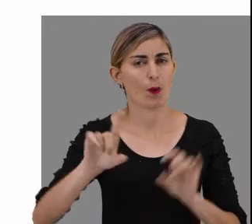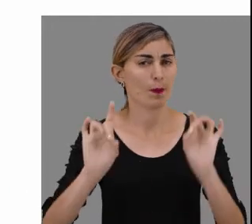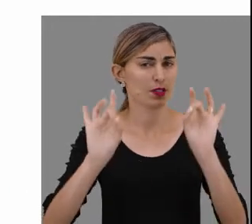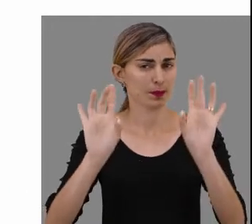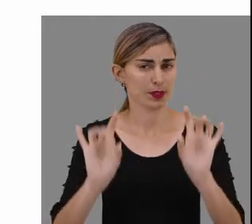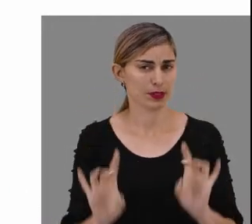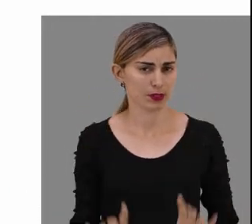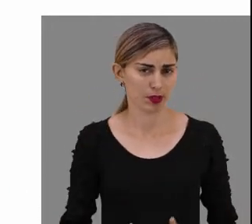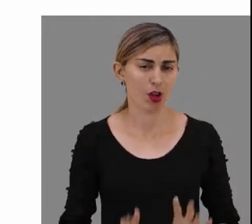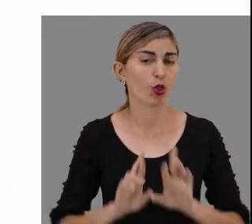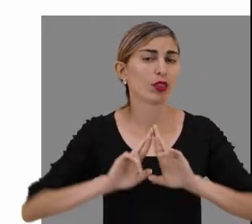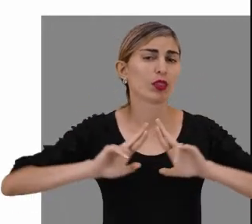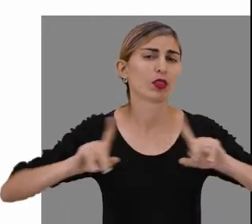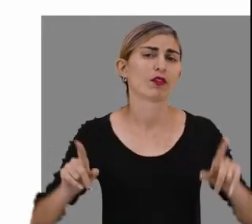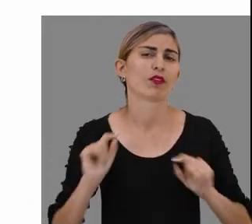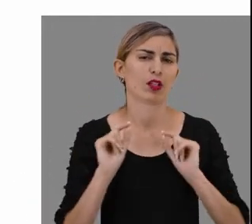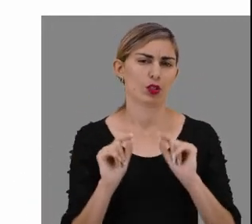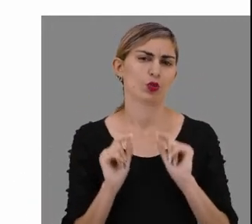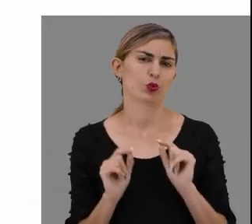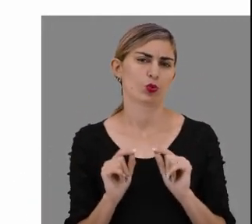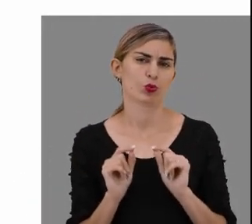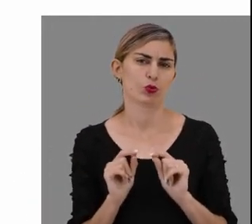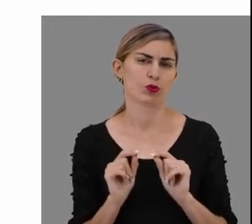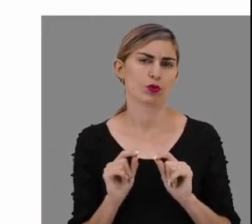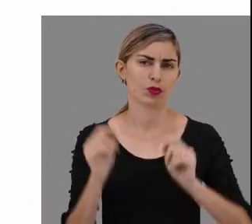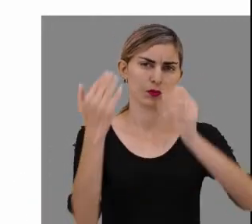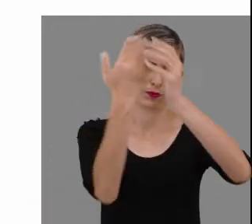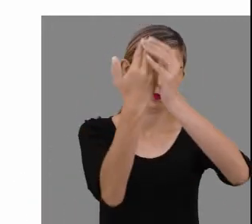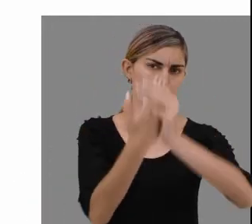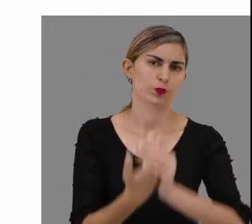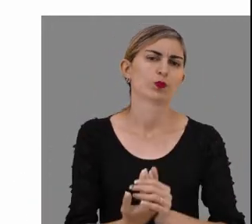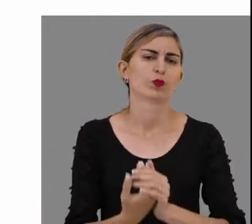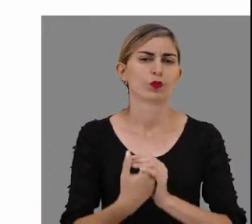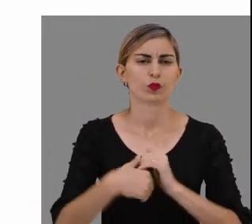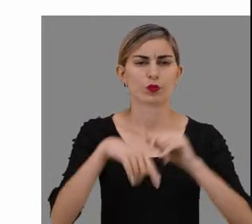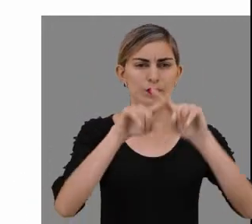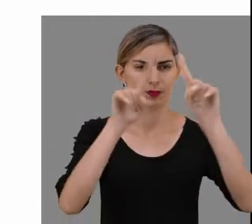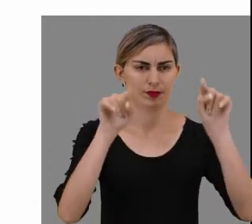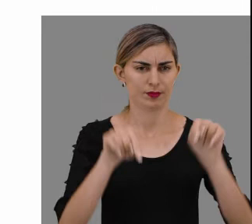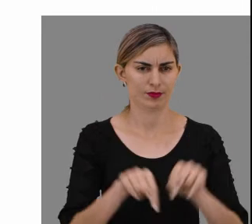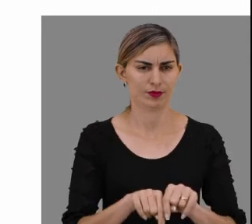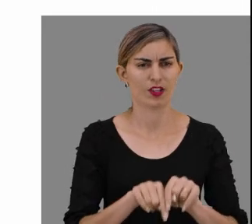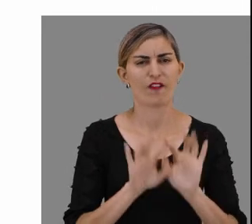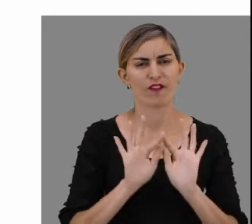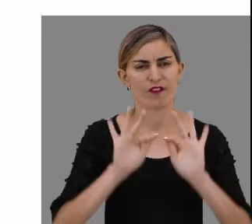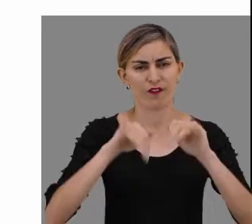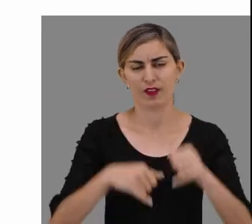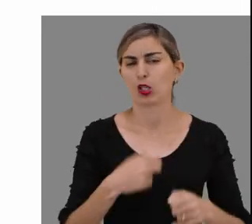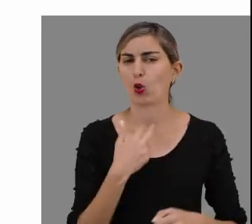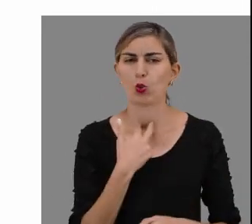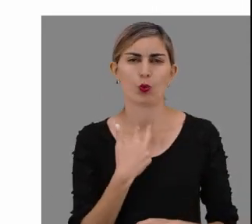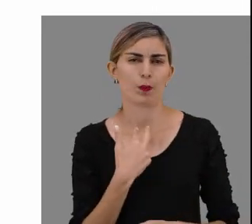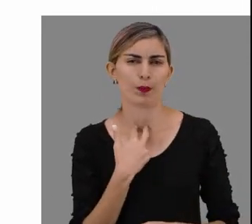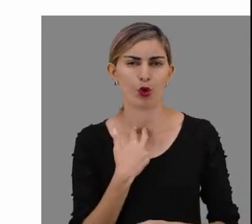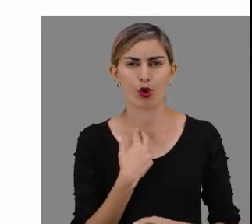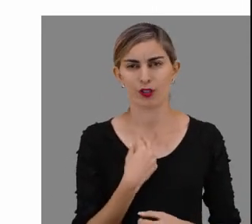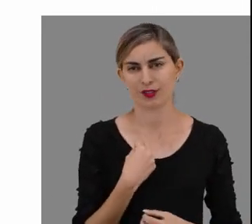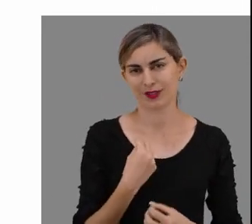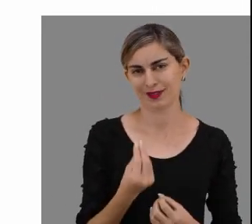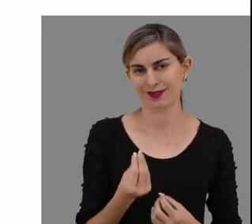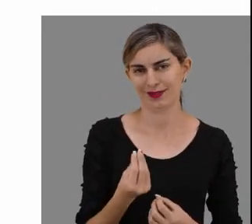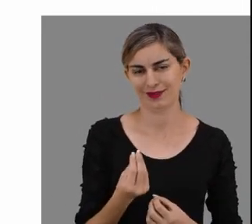especiais. A principal diferença entre uma classe final e uma classe comum está no fato das finais não poderem